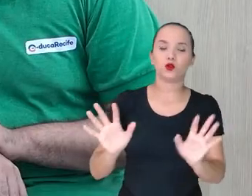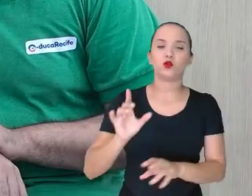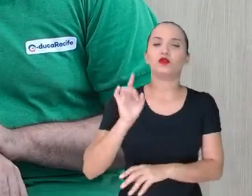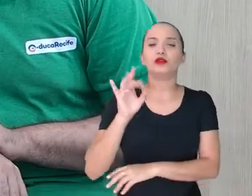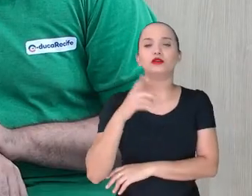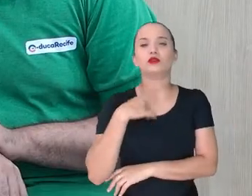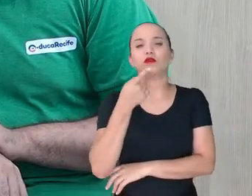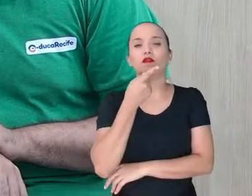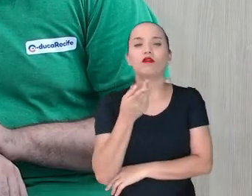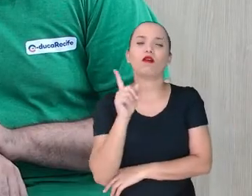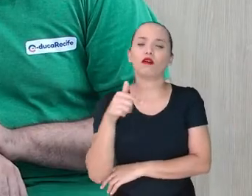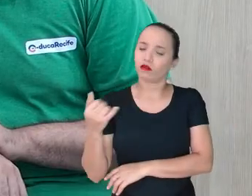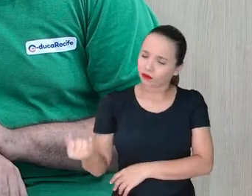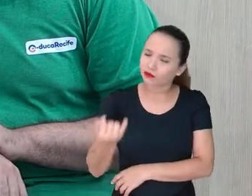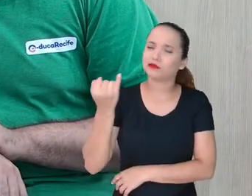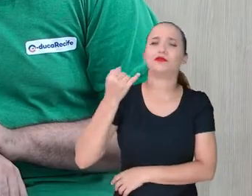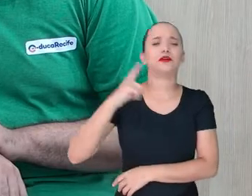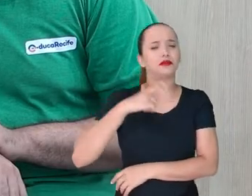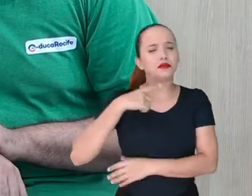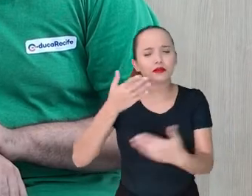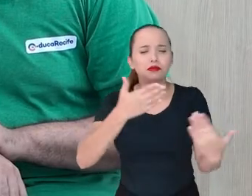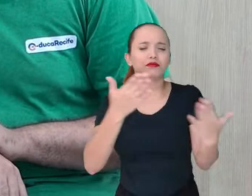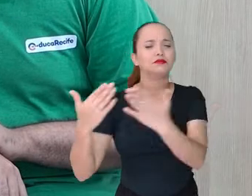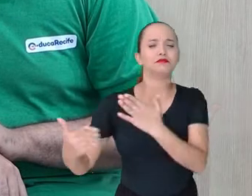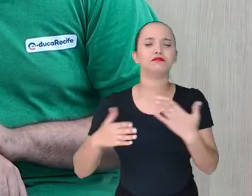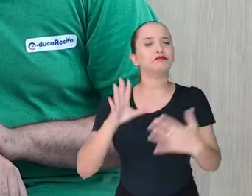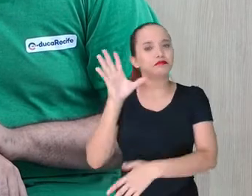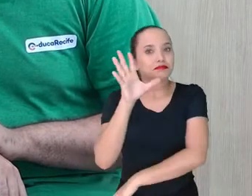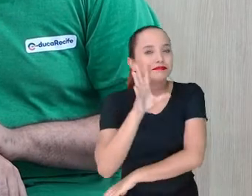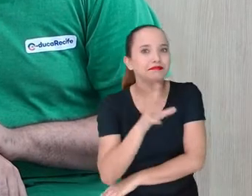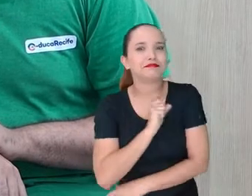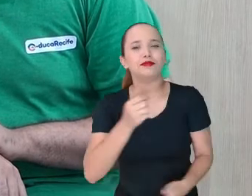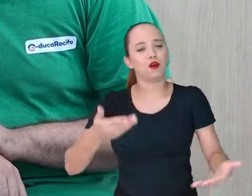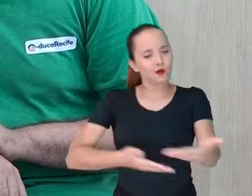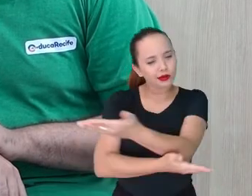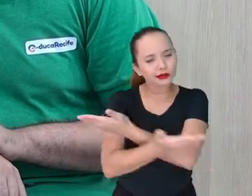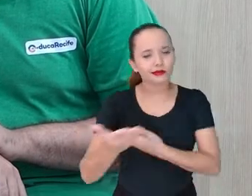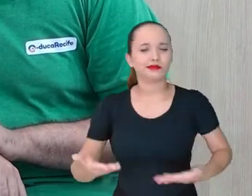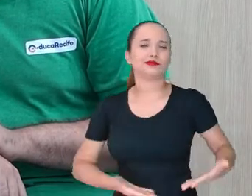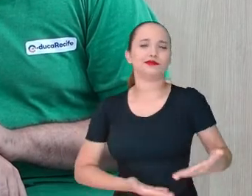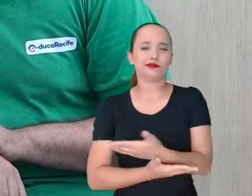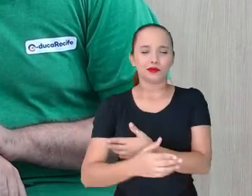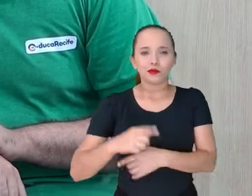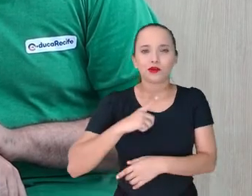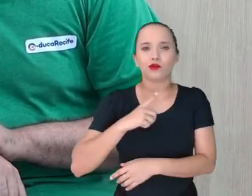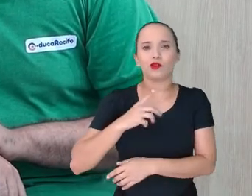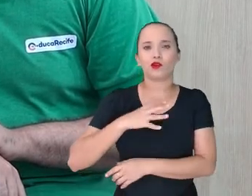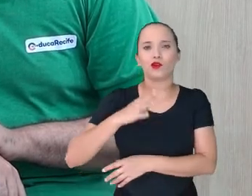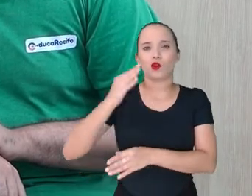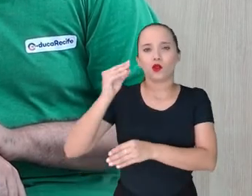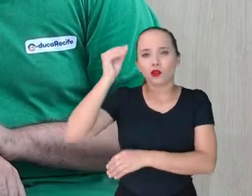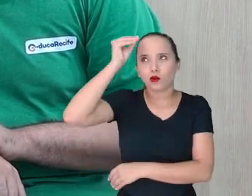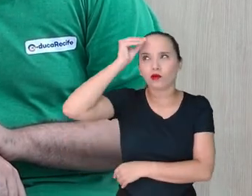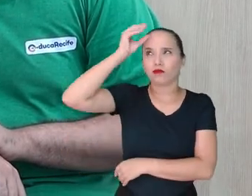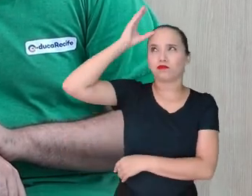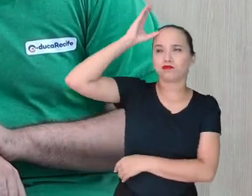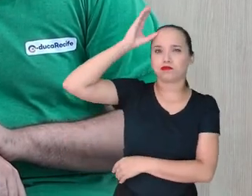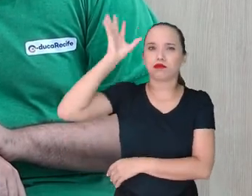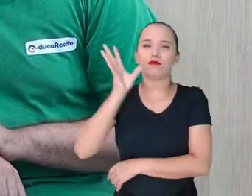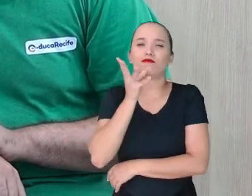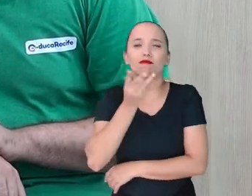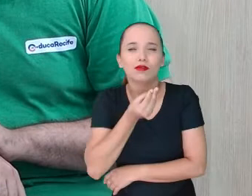dizer é que é sempre importante, né, esse diálogo. Eu adoro essa troca, né, pra gente construir aquele horizonte de conhecimento, a